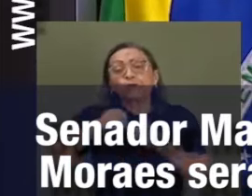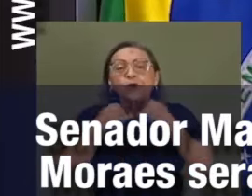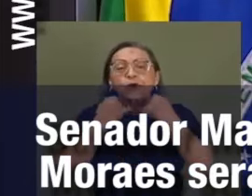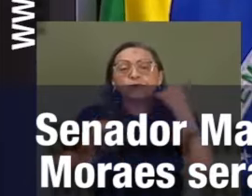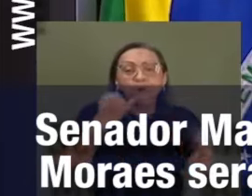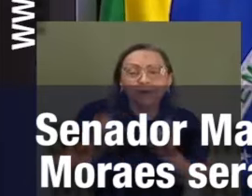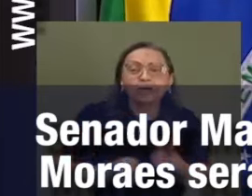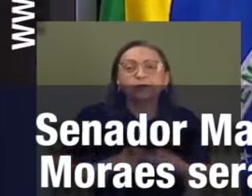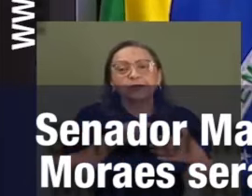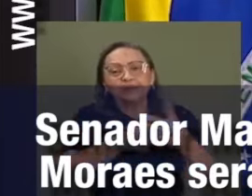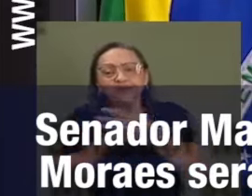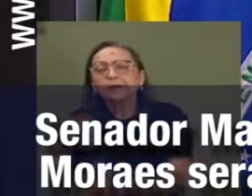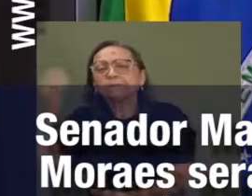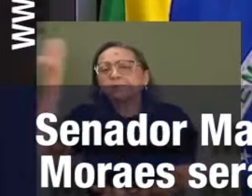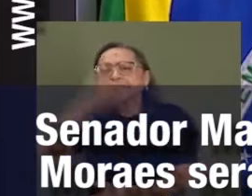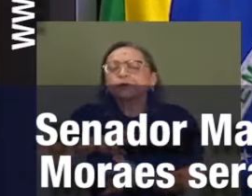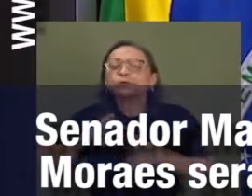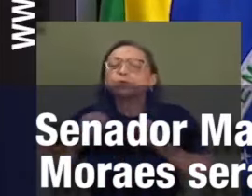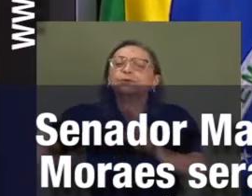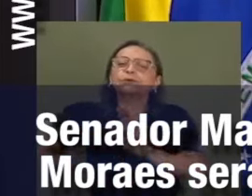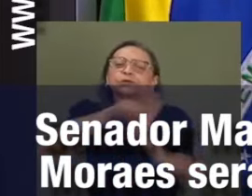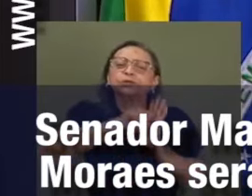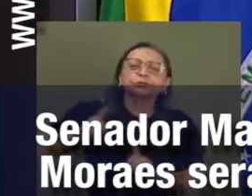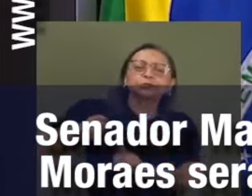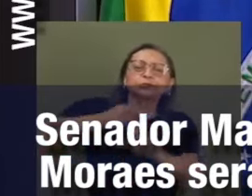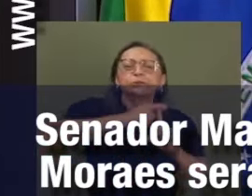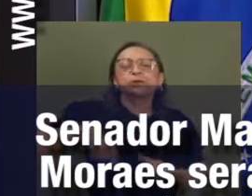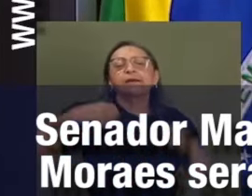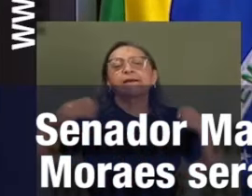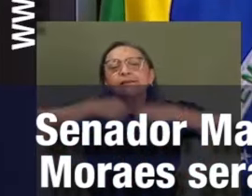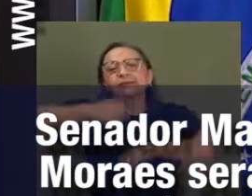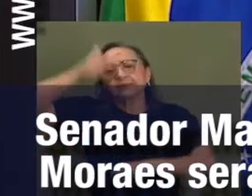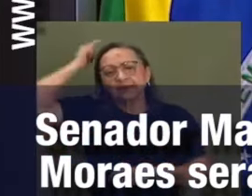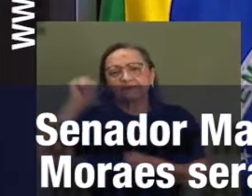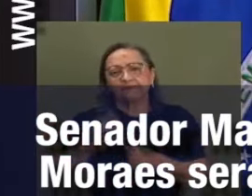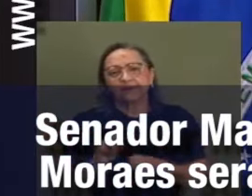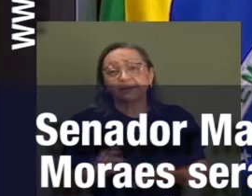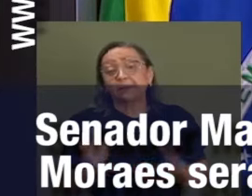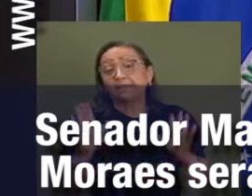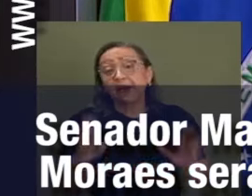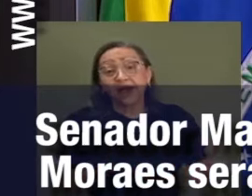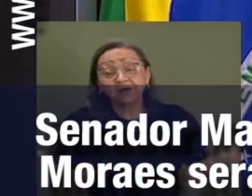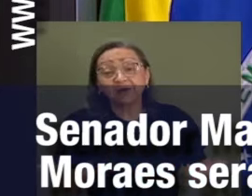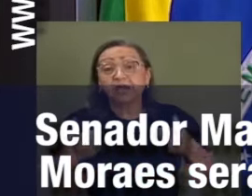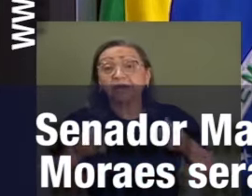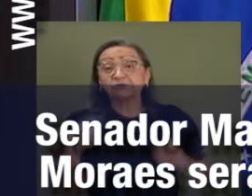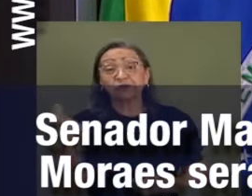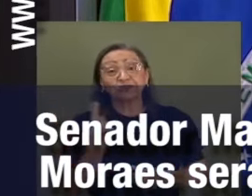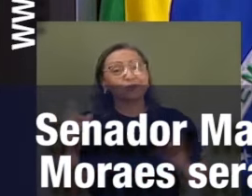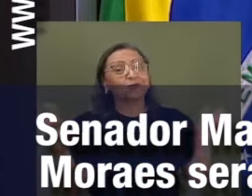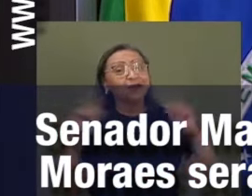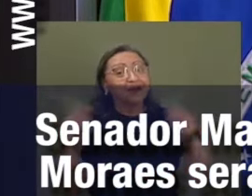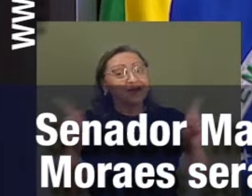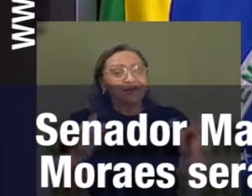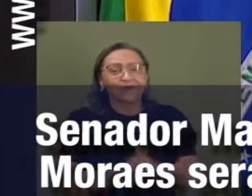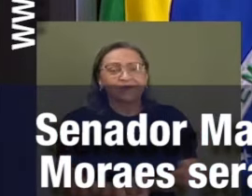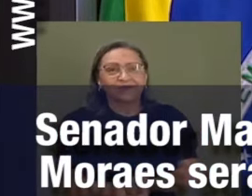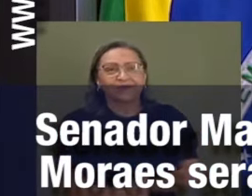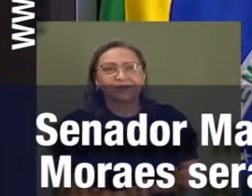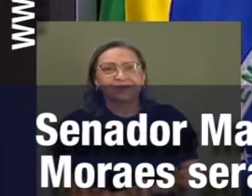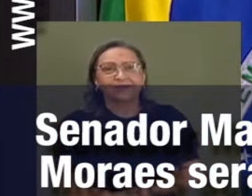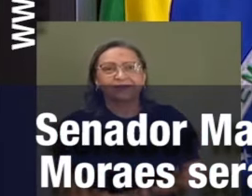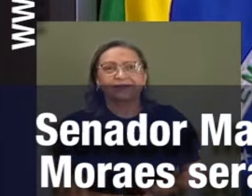e comprovando as ilegalidades, os crimes cometidos pelo Alexandre de Moraes. Só que agora eu não estou mais sozinho.